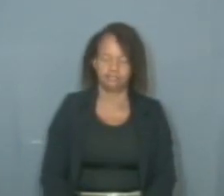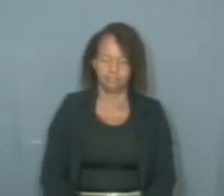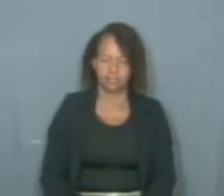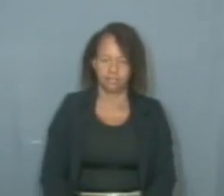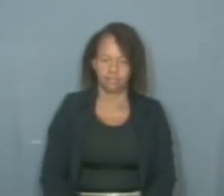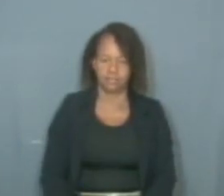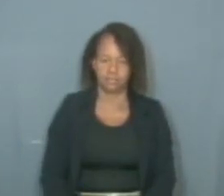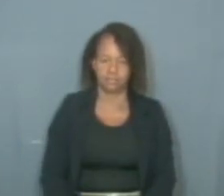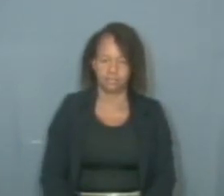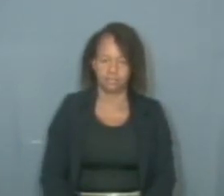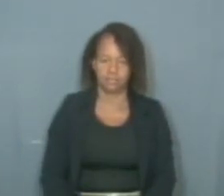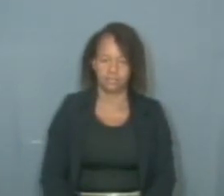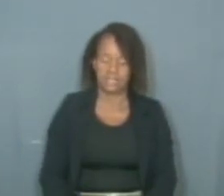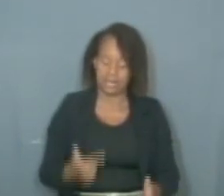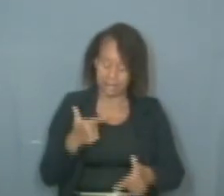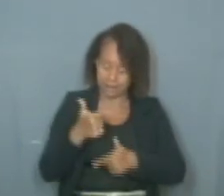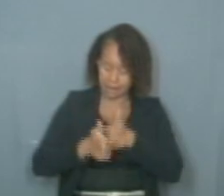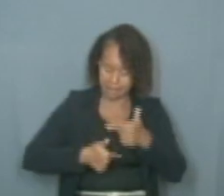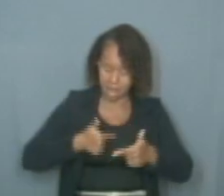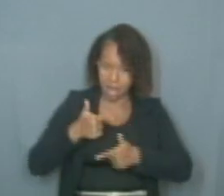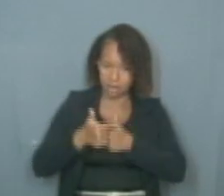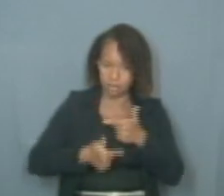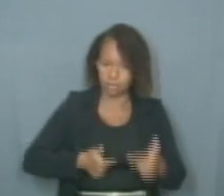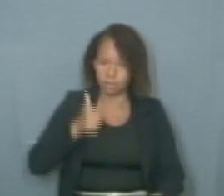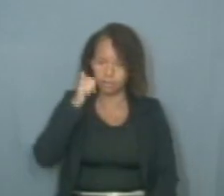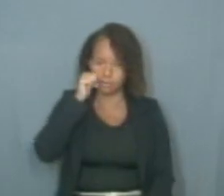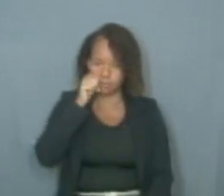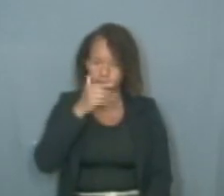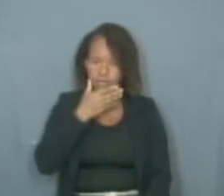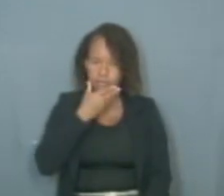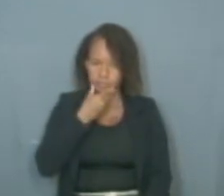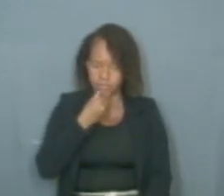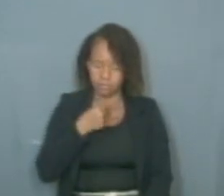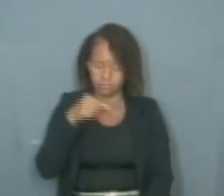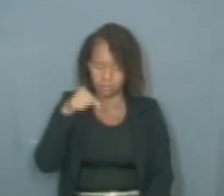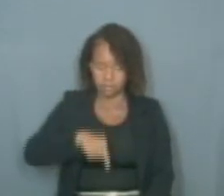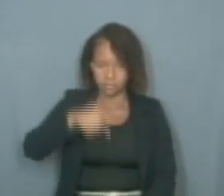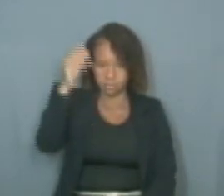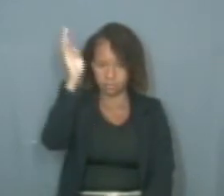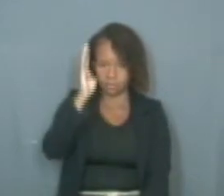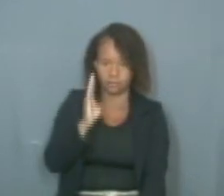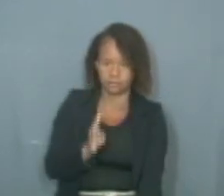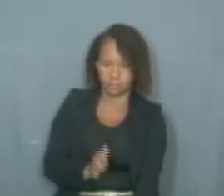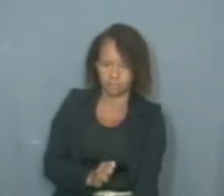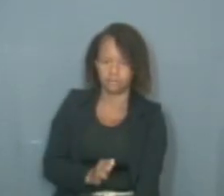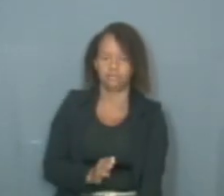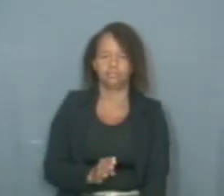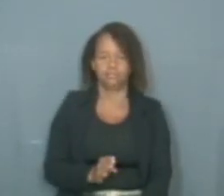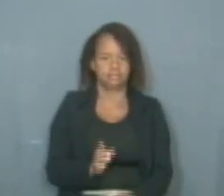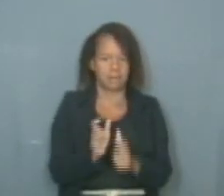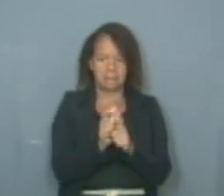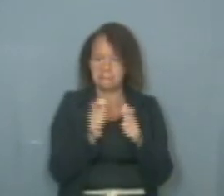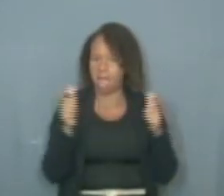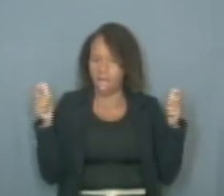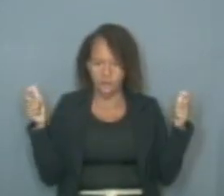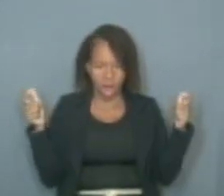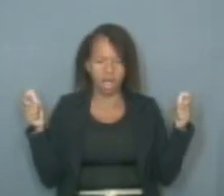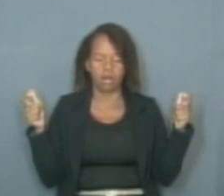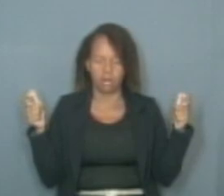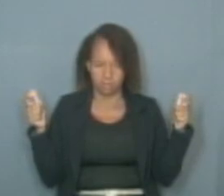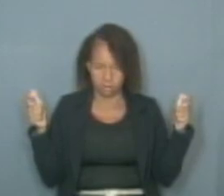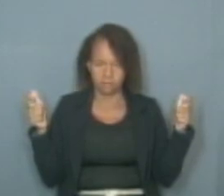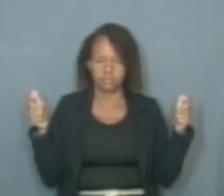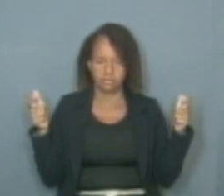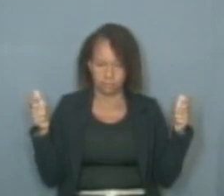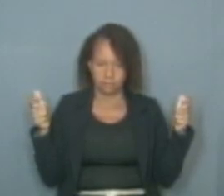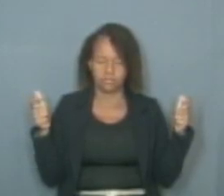possibilitar que trabalhadores e trabalhadoras deste Brasil, que são a grande maioria